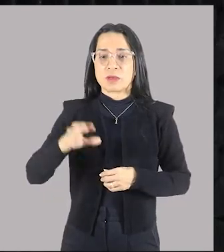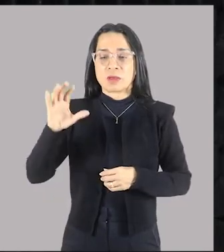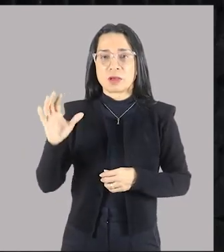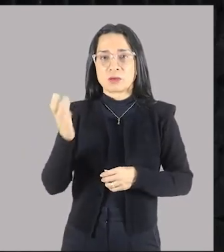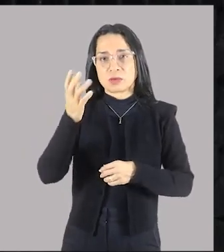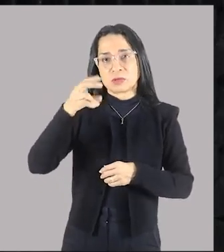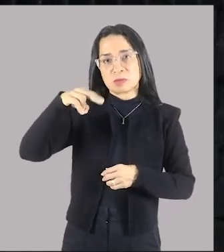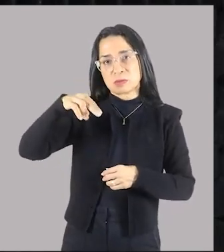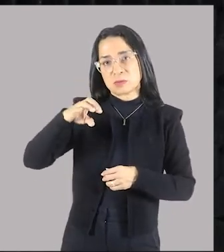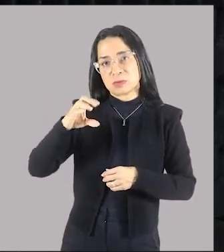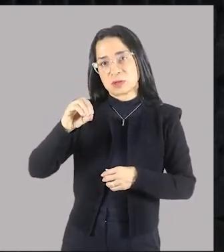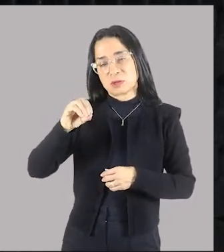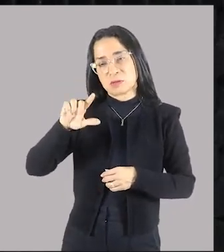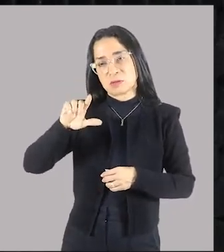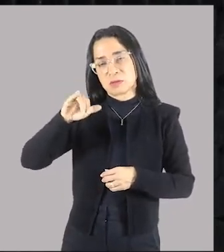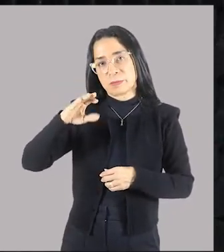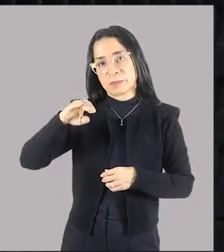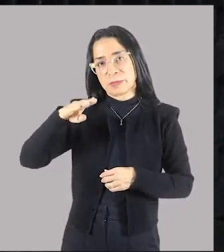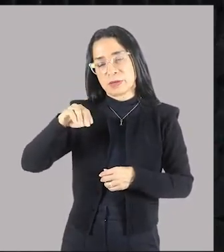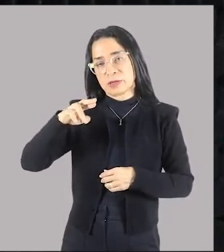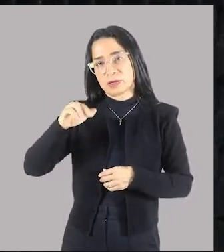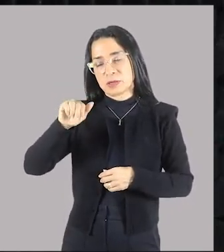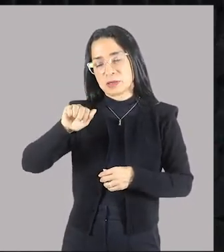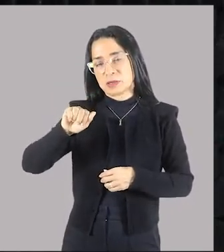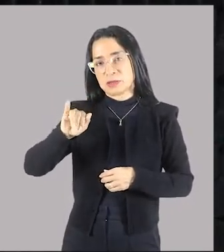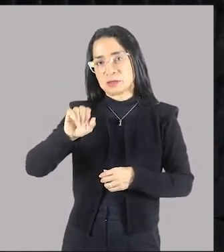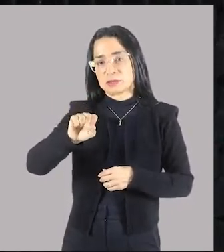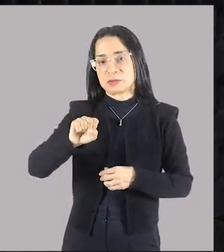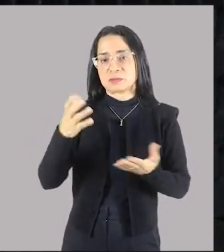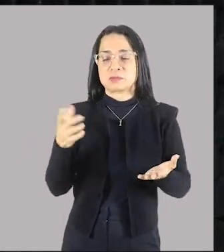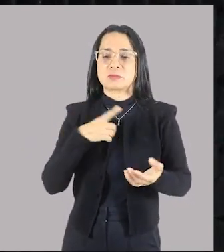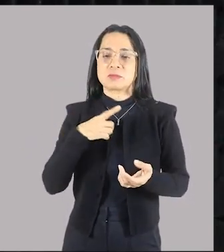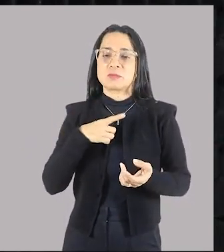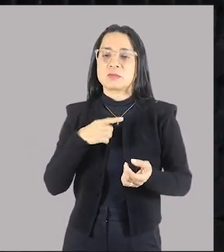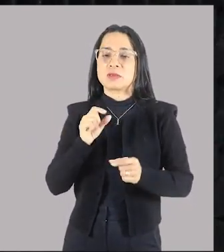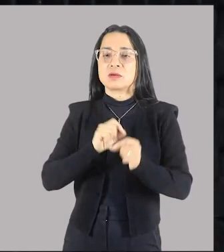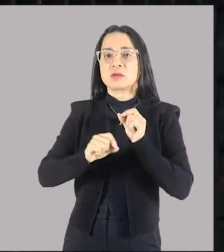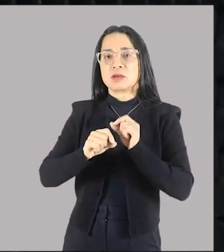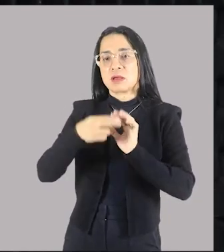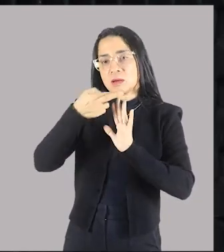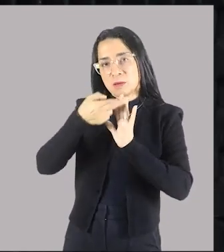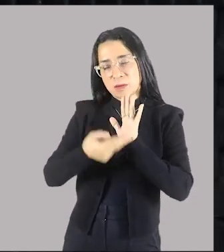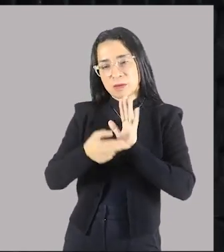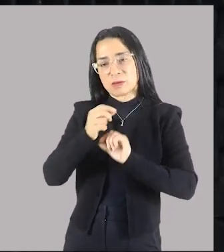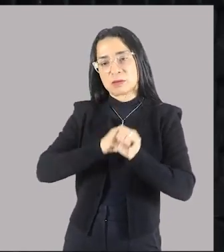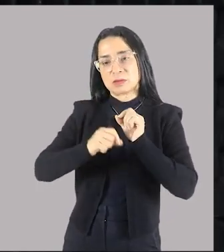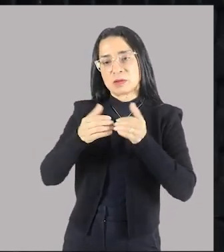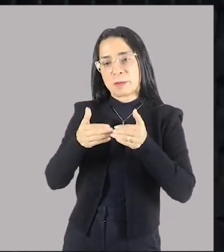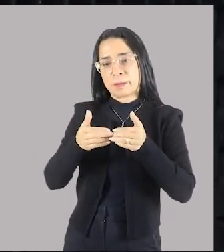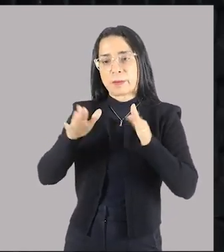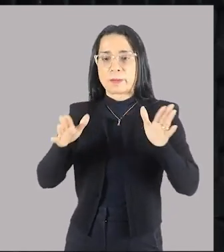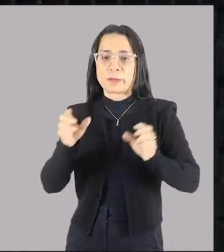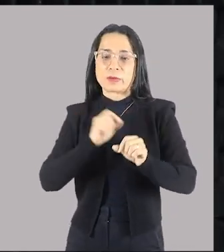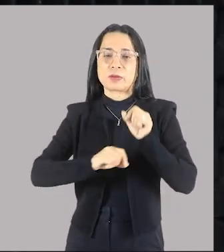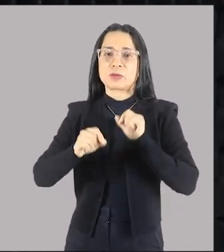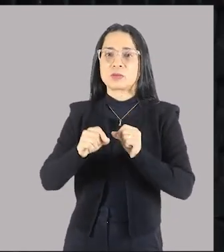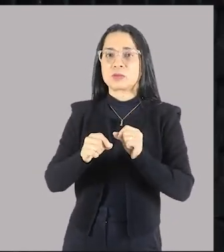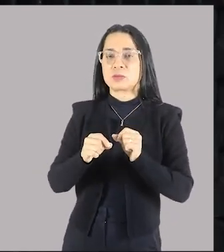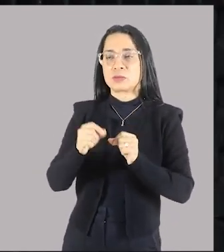também realizou medidas neoliberais através da abertura, por exemplo, ao comércio estrangeiro.